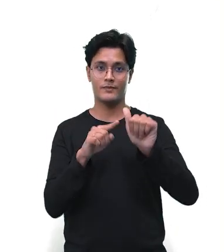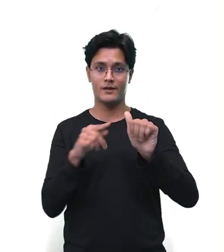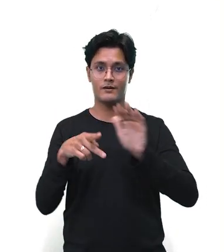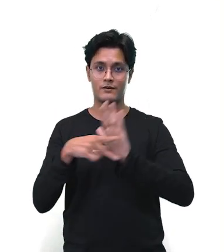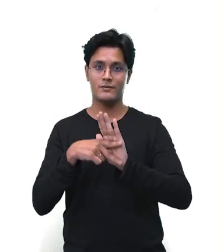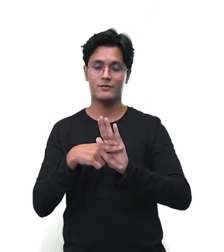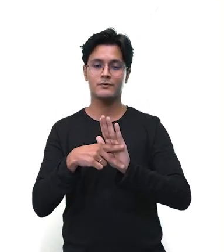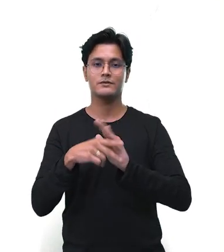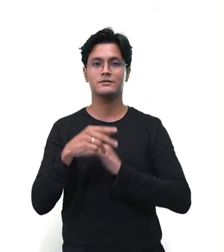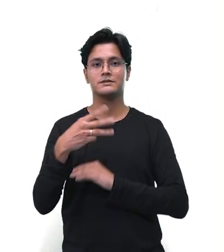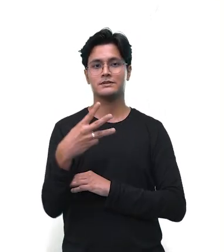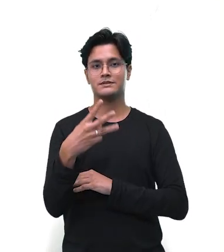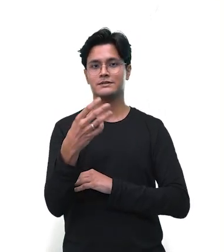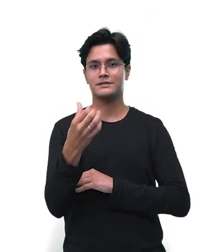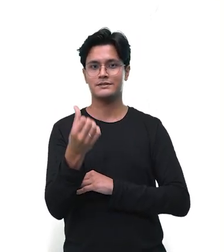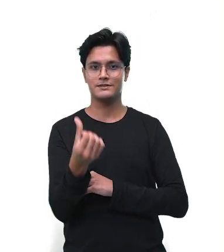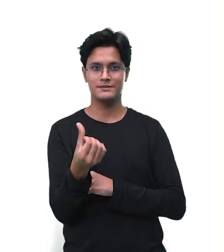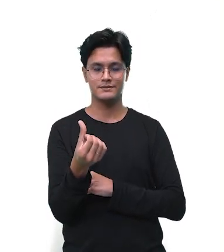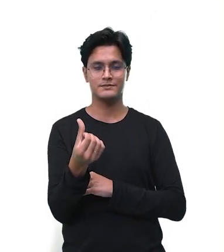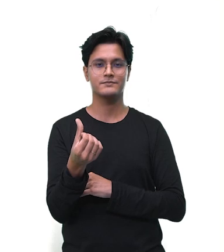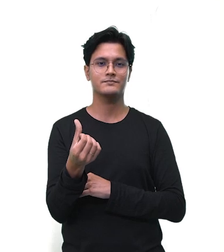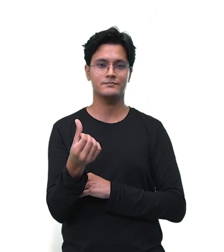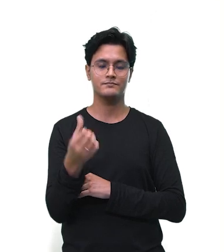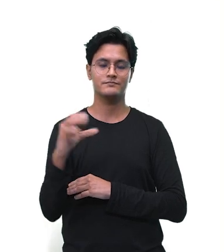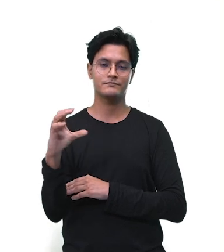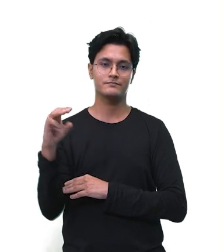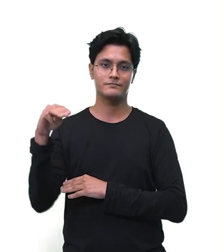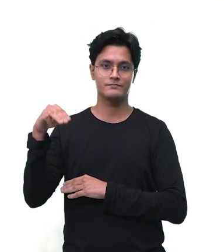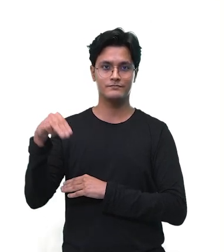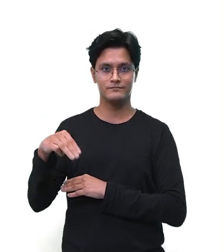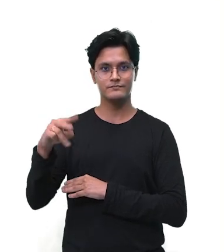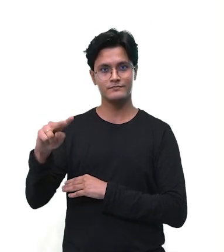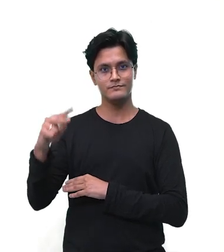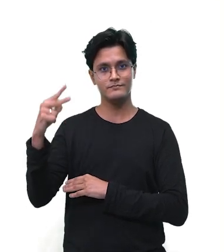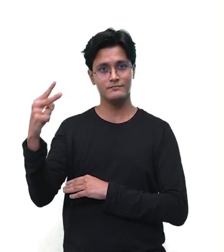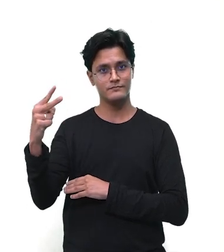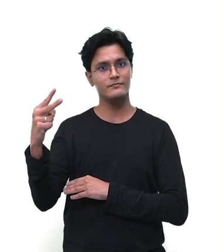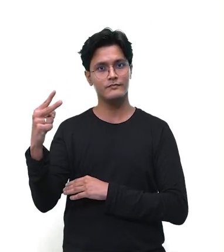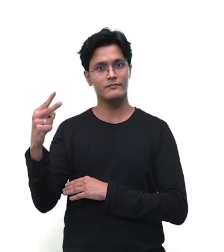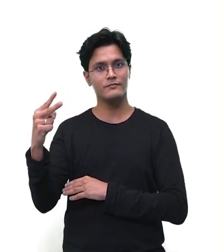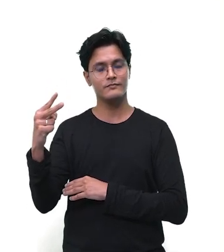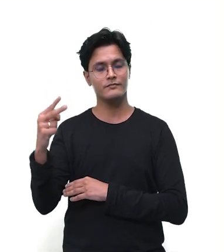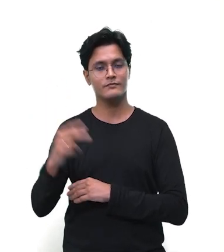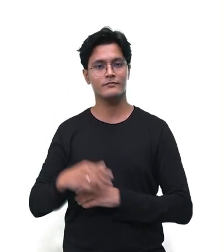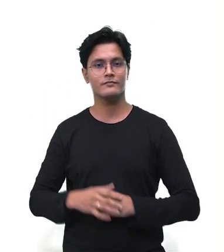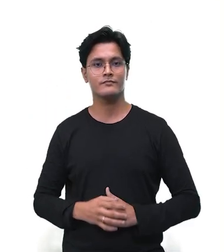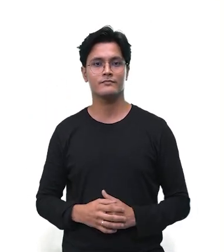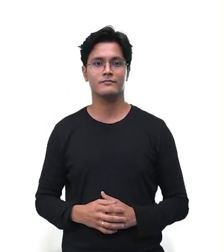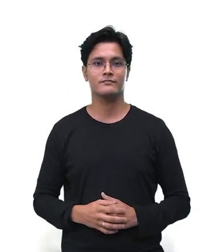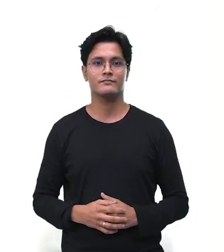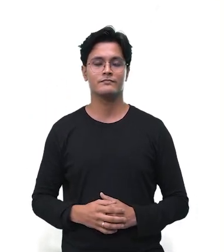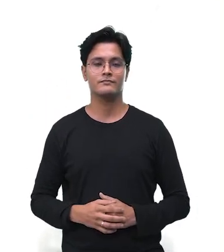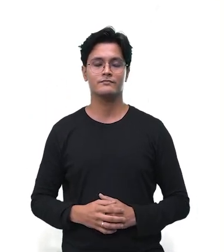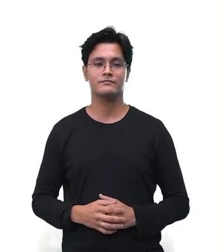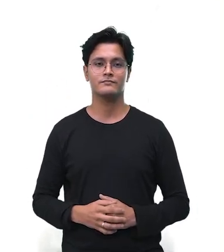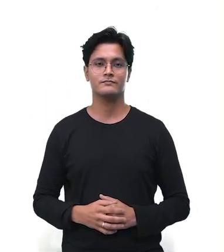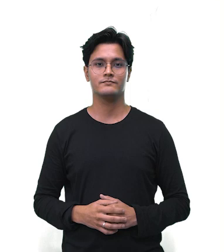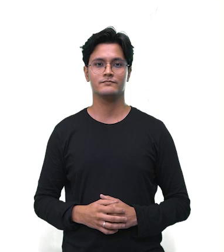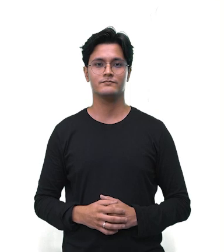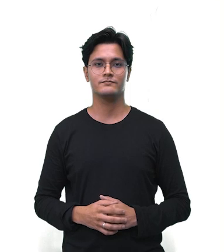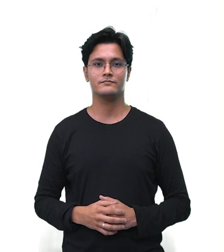igual a 36 centímetros quadrados. Não esquece a unidade, tá?